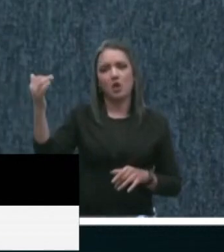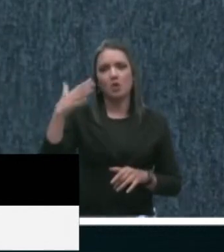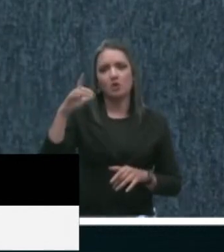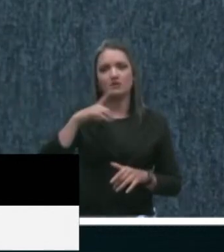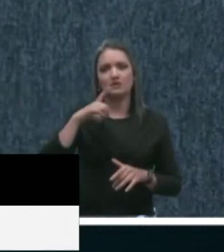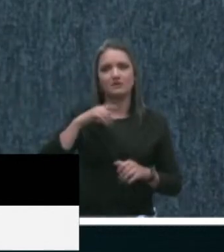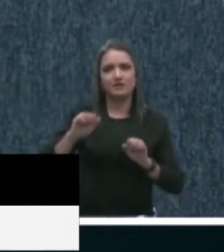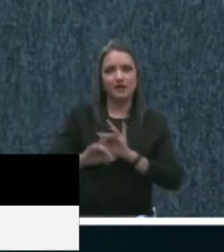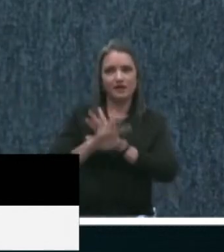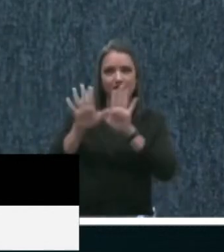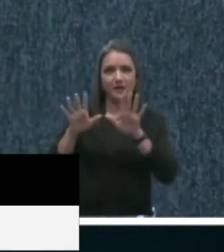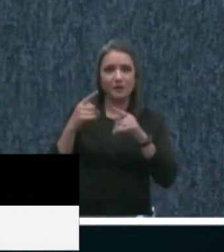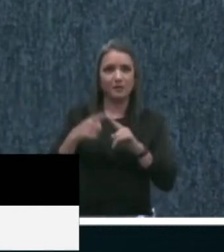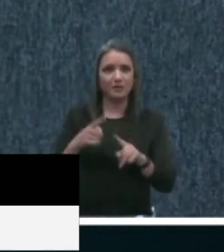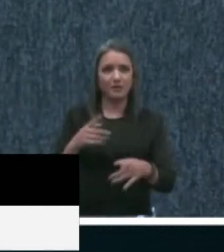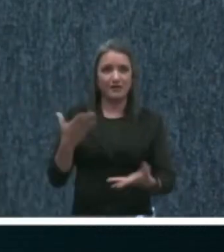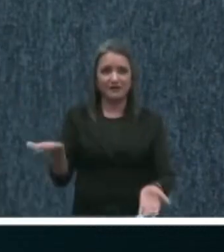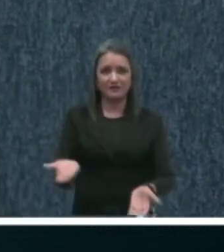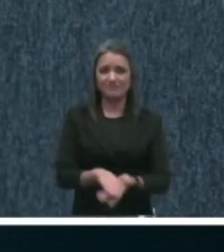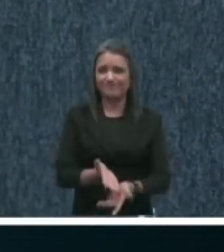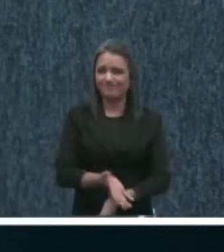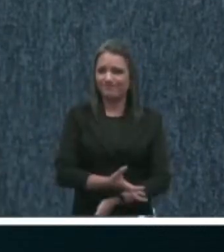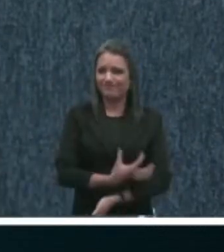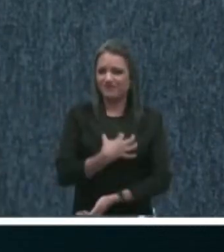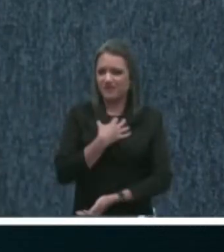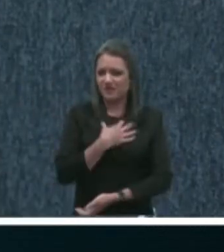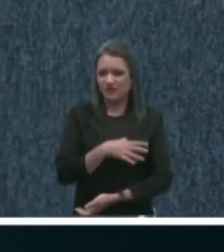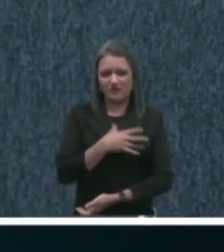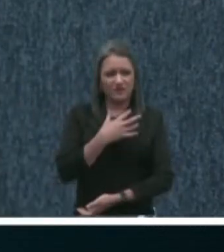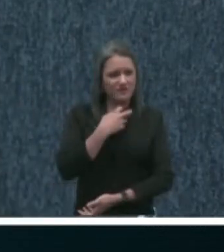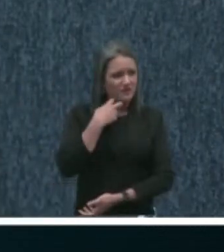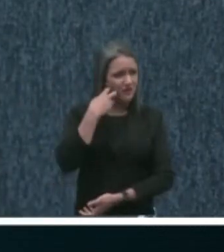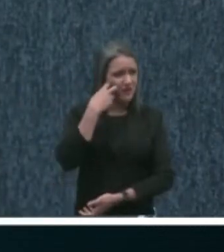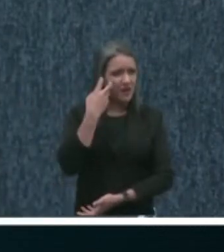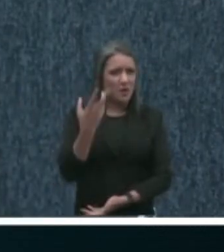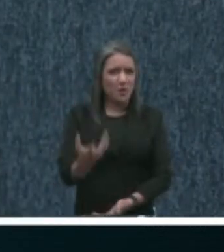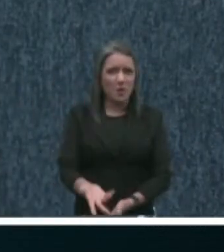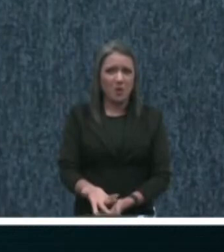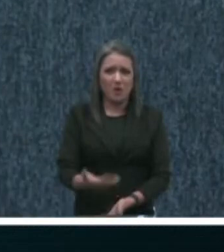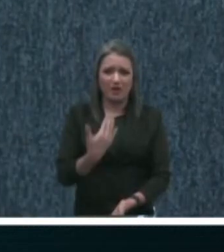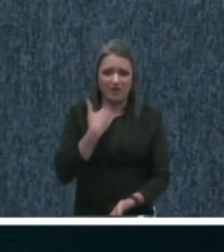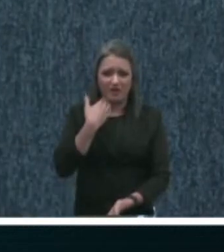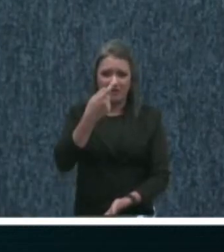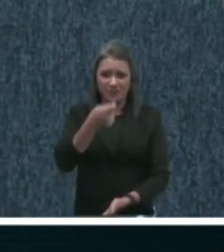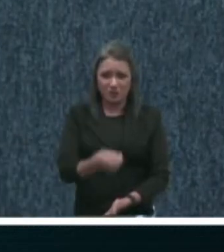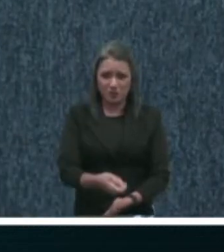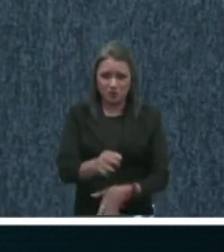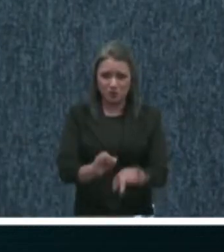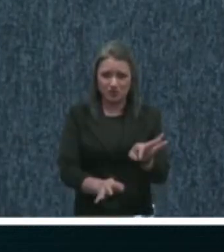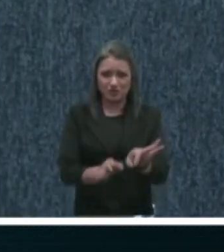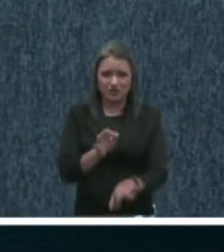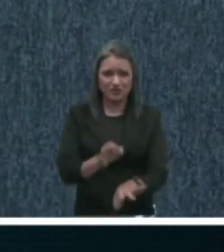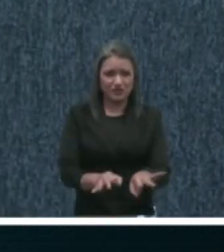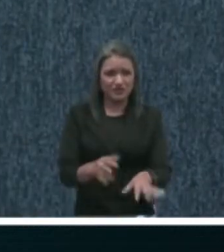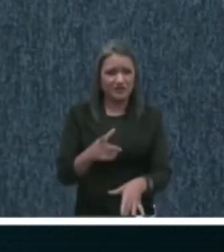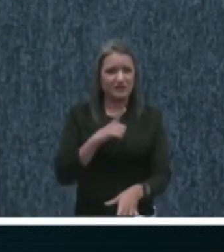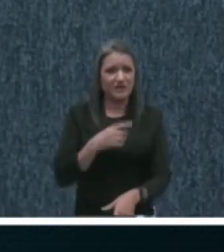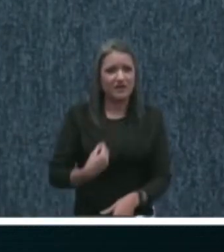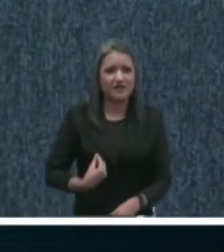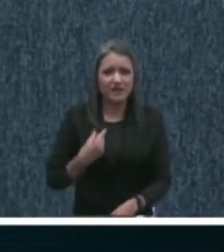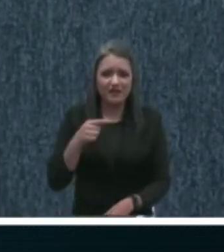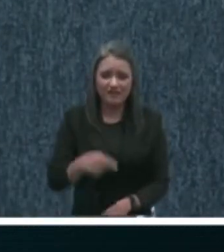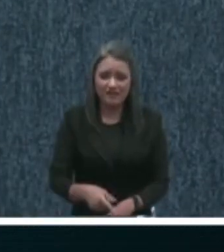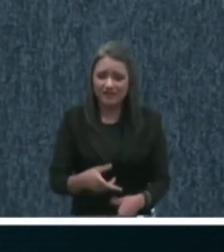um profundo constrangimento aos integrantes da magistratura, que é que estão e aos